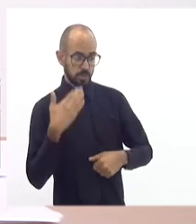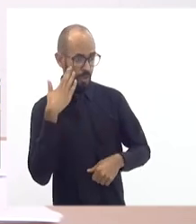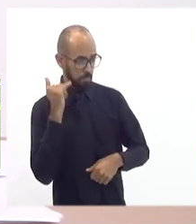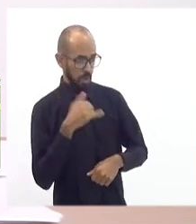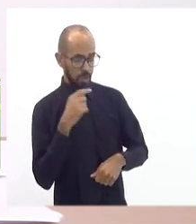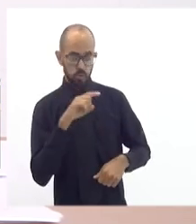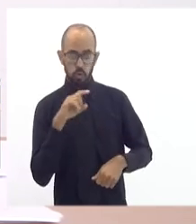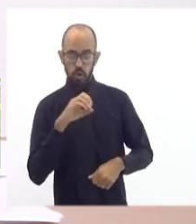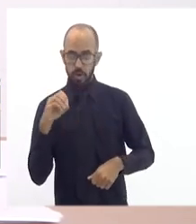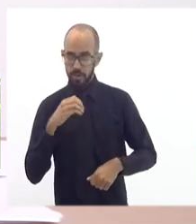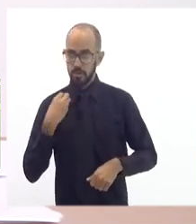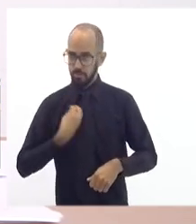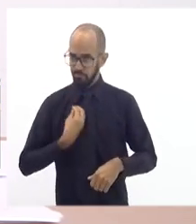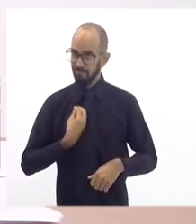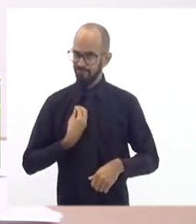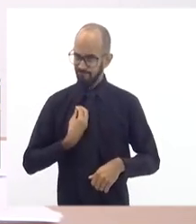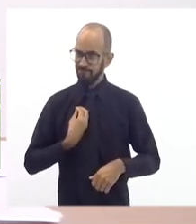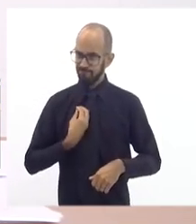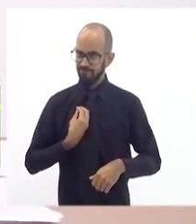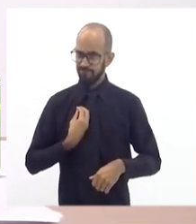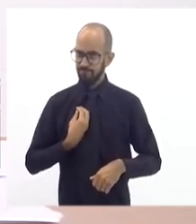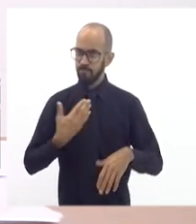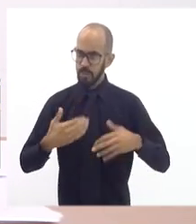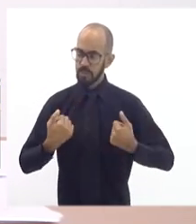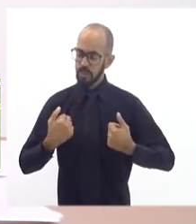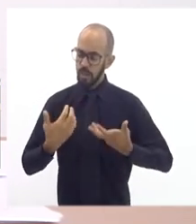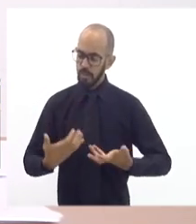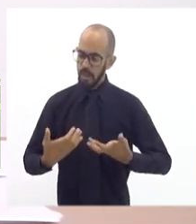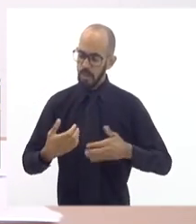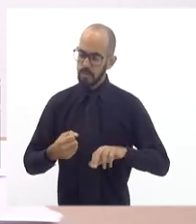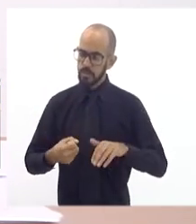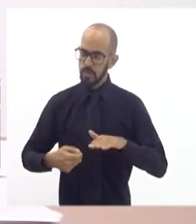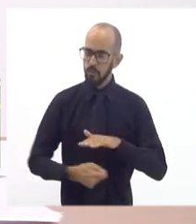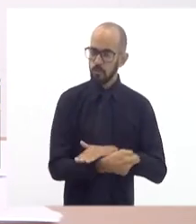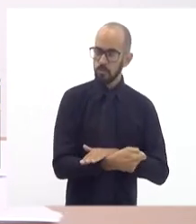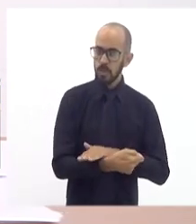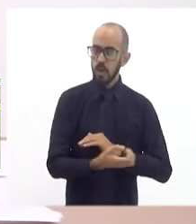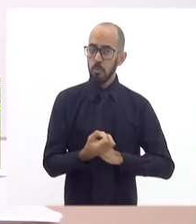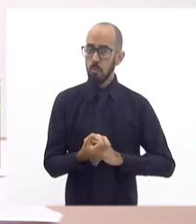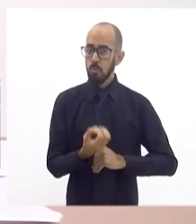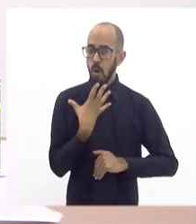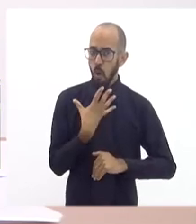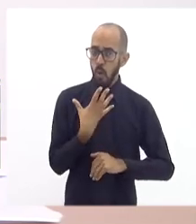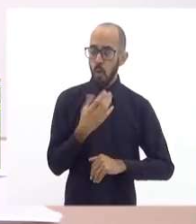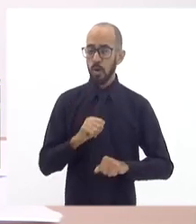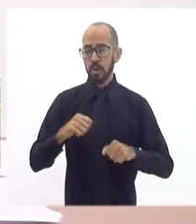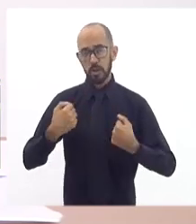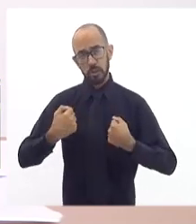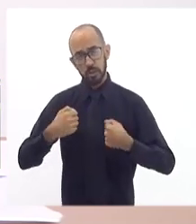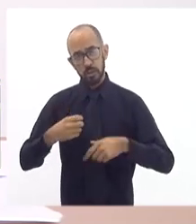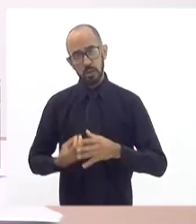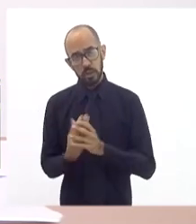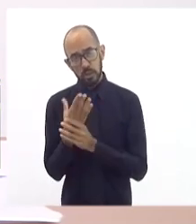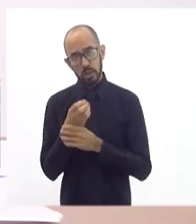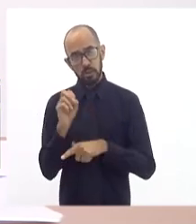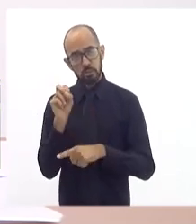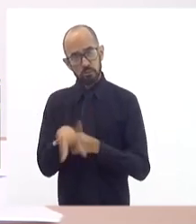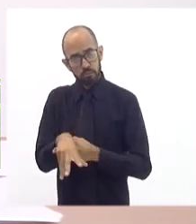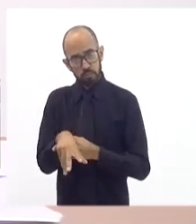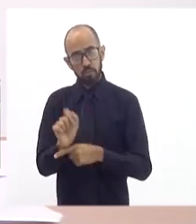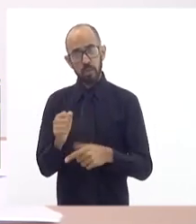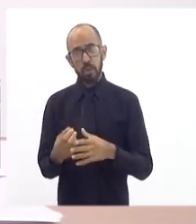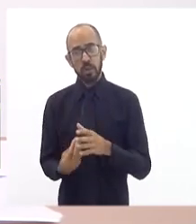ela quer ser atraída por bonsinvestimentos com coisas que venham da empregabilidade a população que gere renda